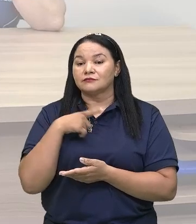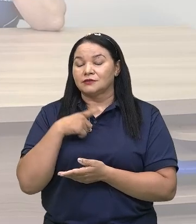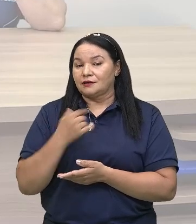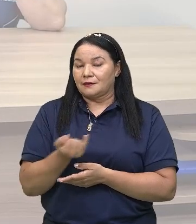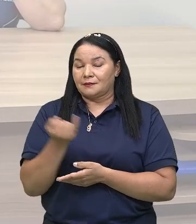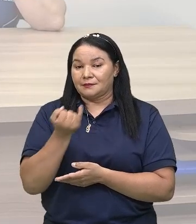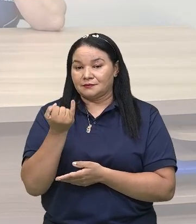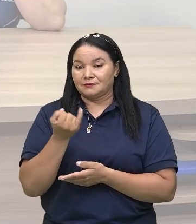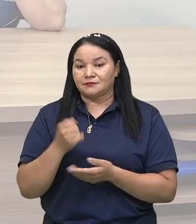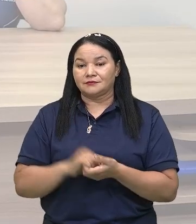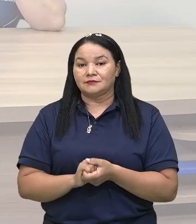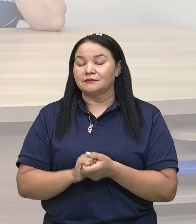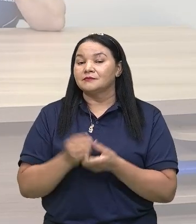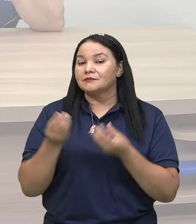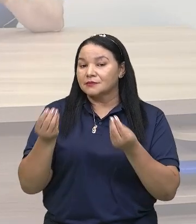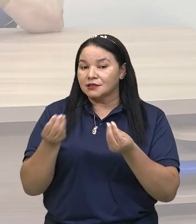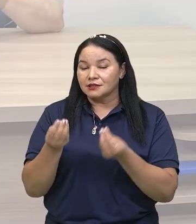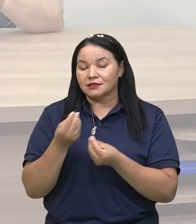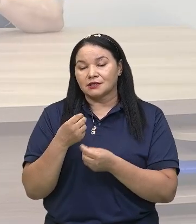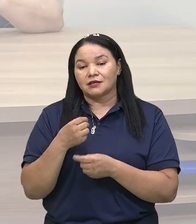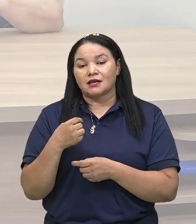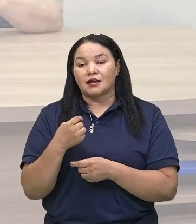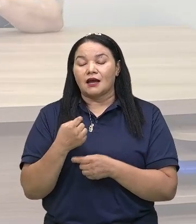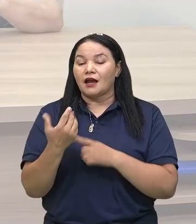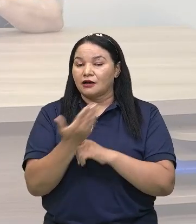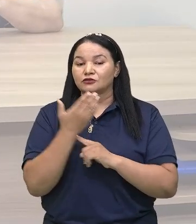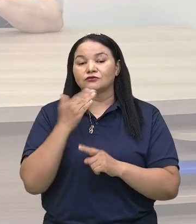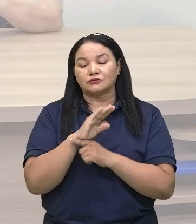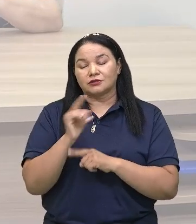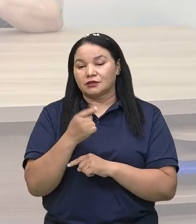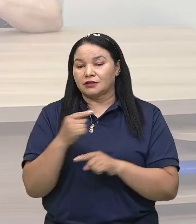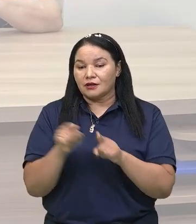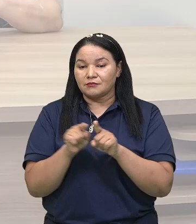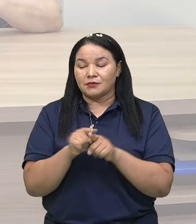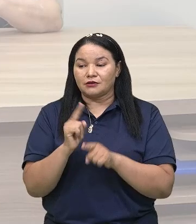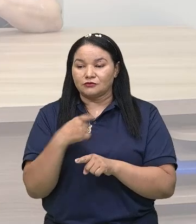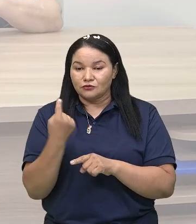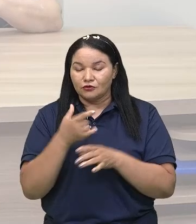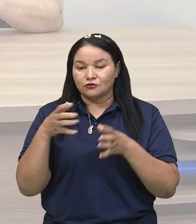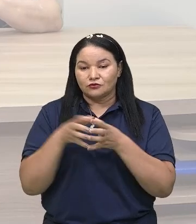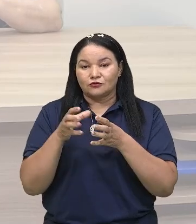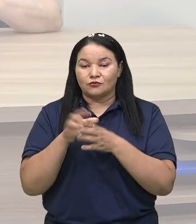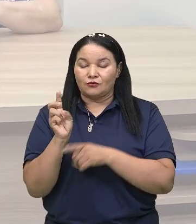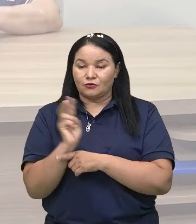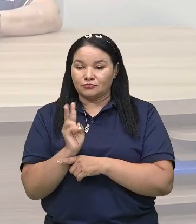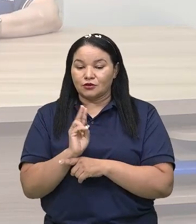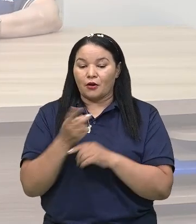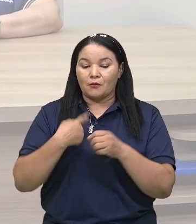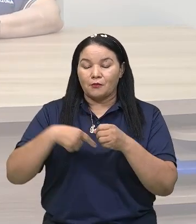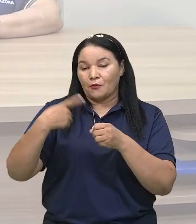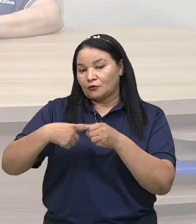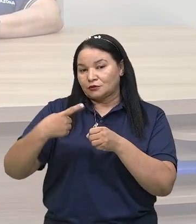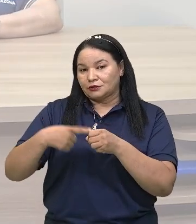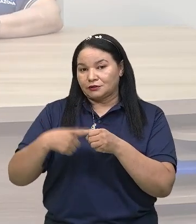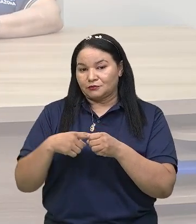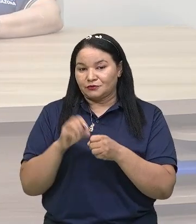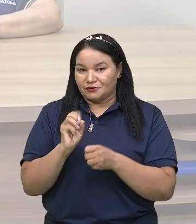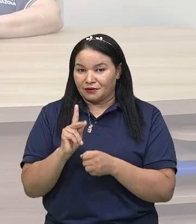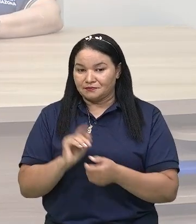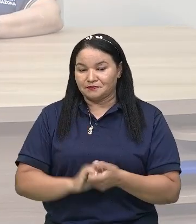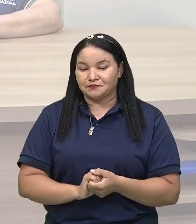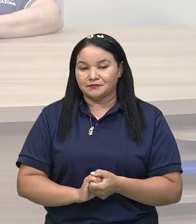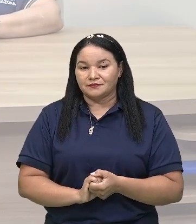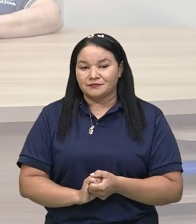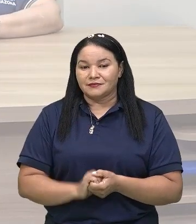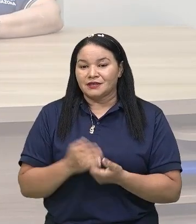enquanto que fazemos o monitoramento dos lançamentos dos municípios, ok? Verdade. Então,